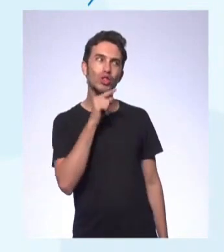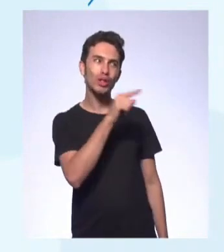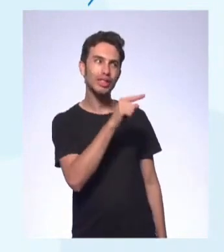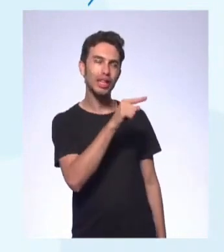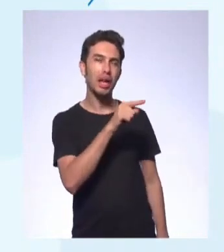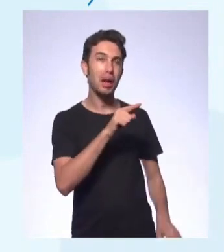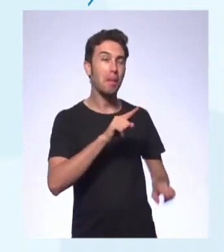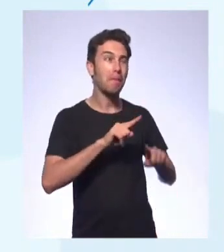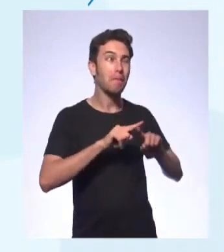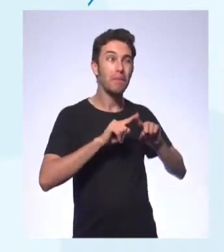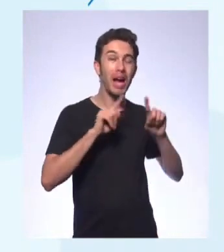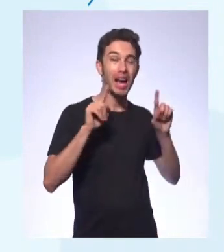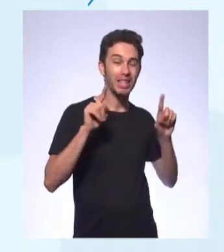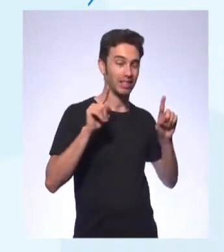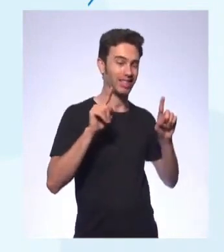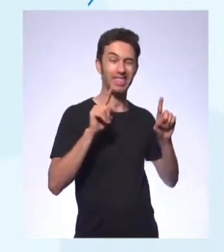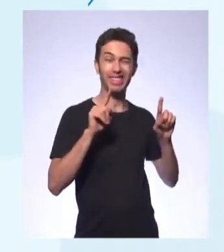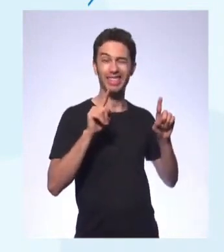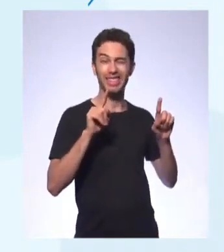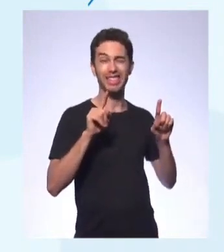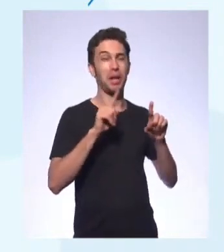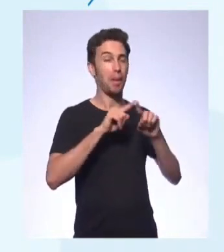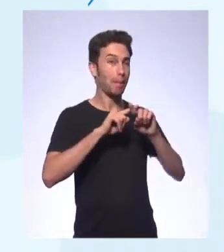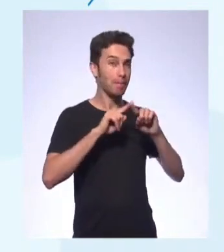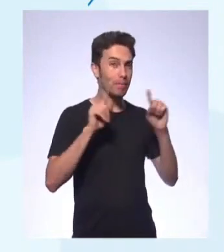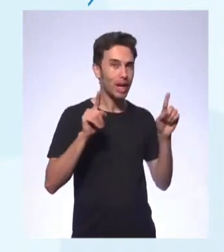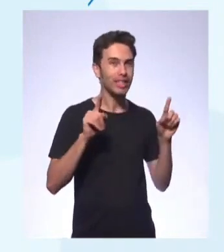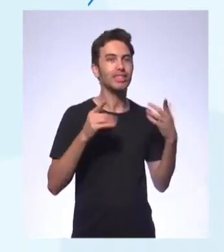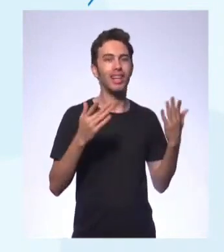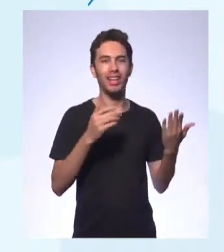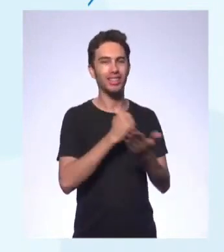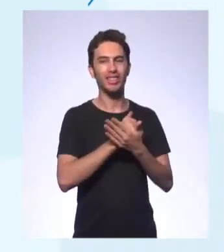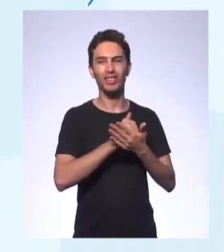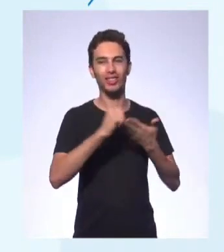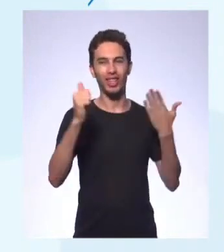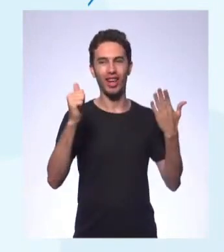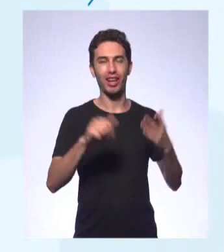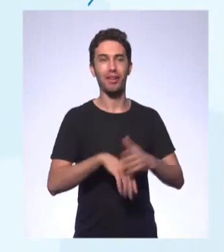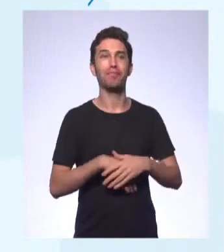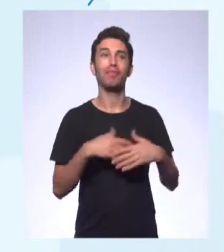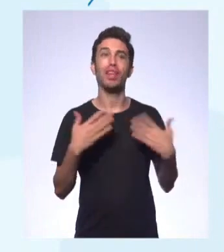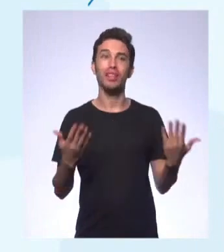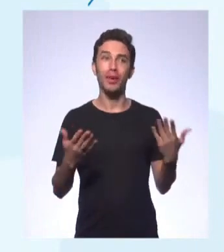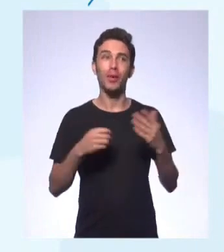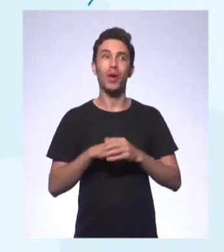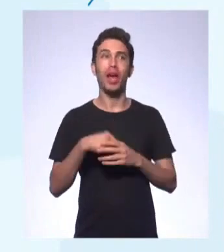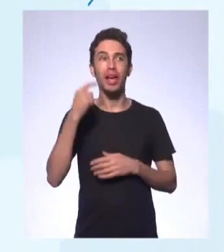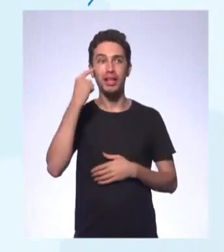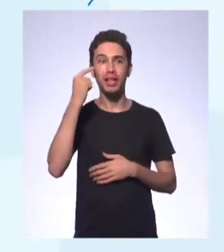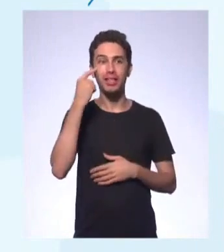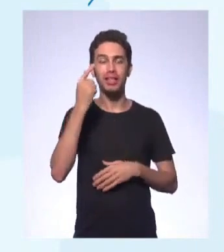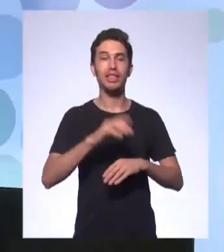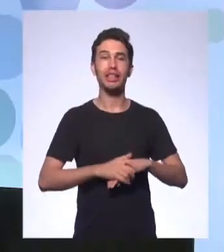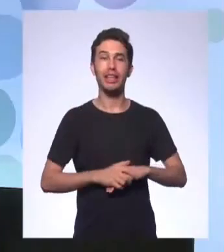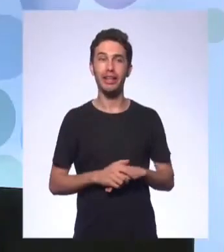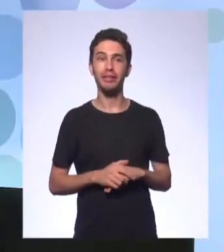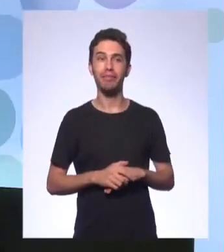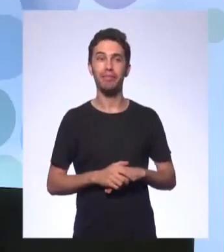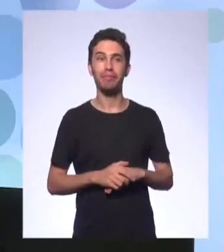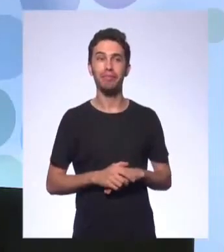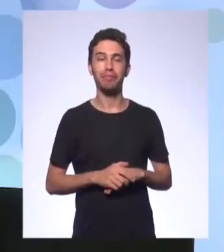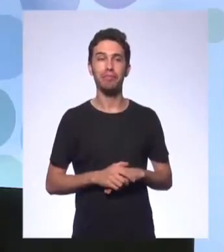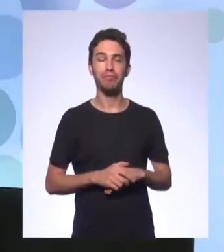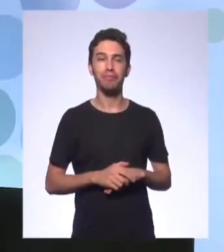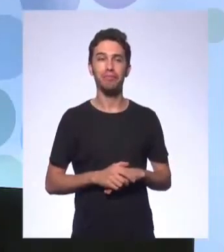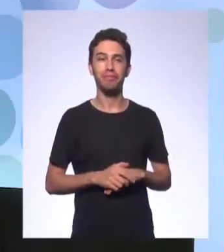mais, acabou. Então, esse mas, realmente, ele tem a ideia de contradição. Ele traz essa ideia. Então,